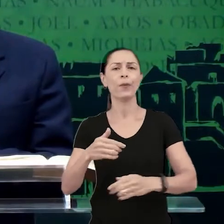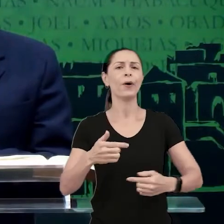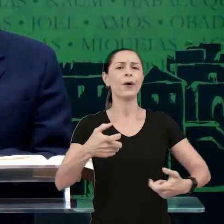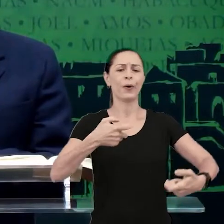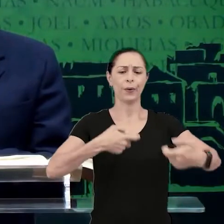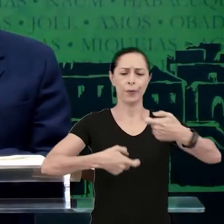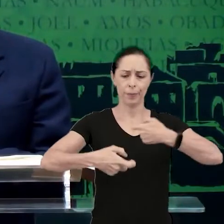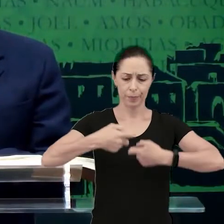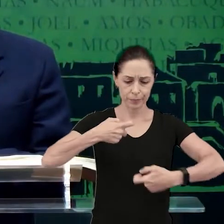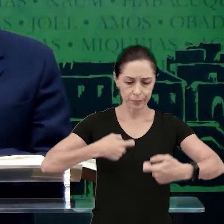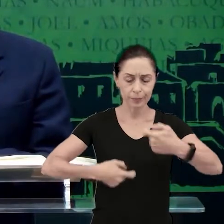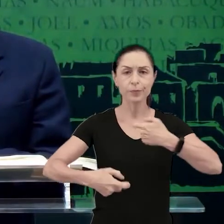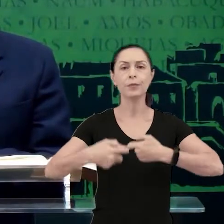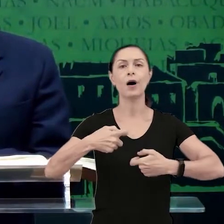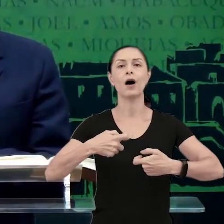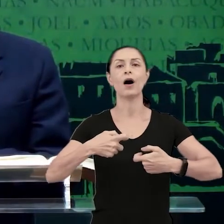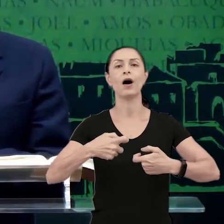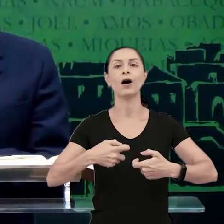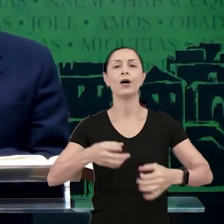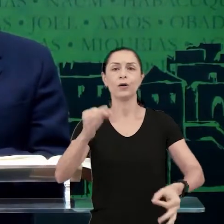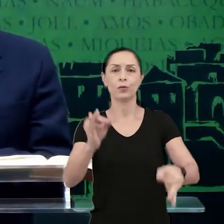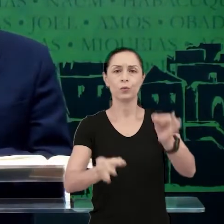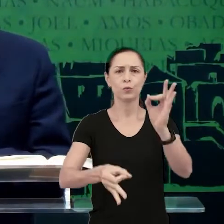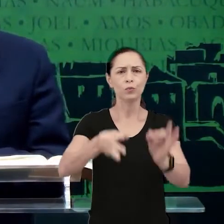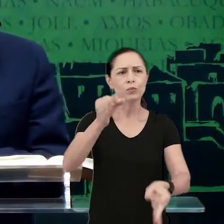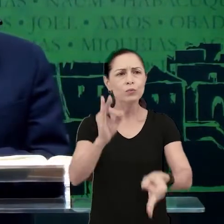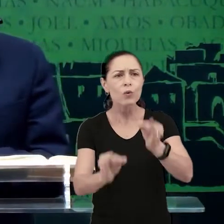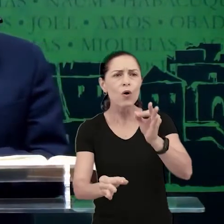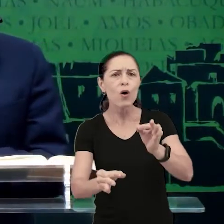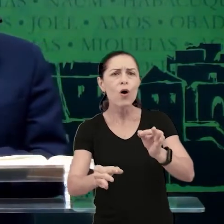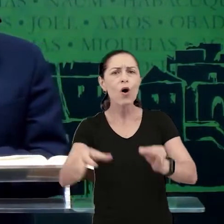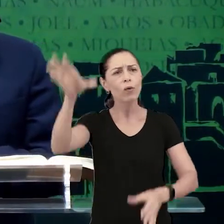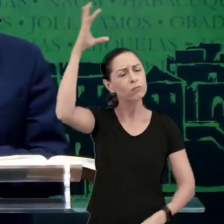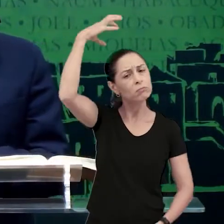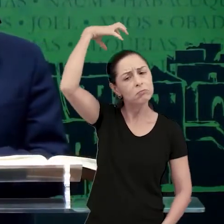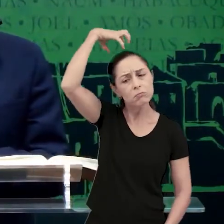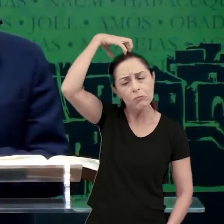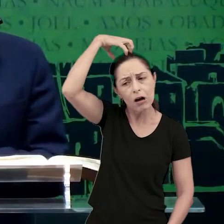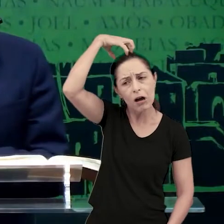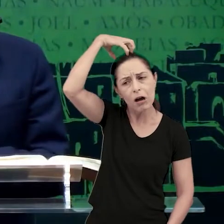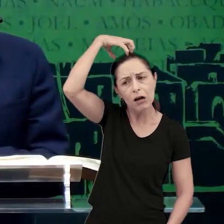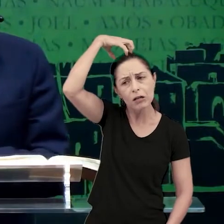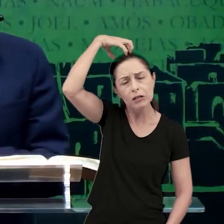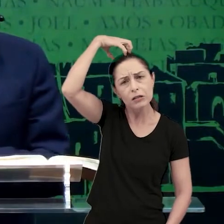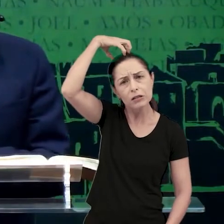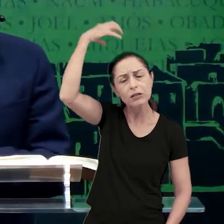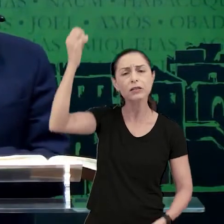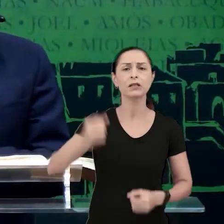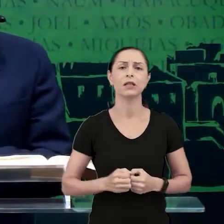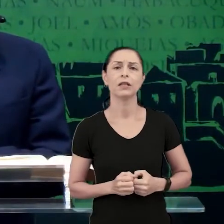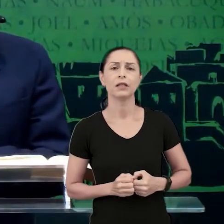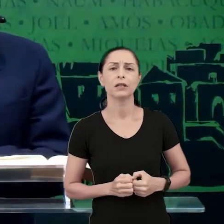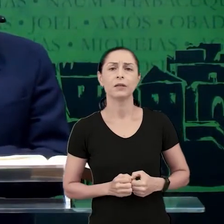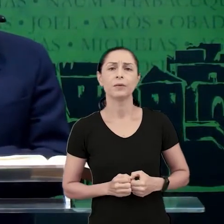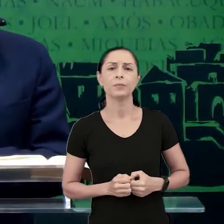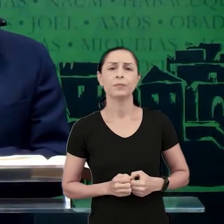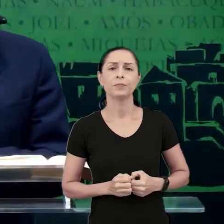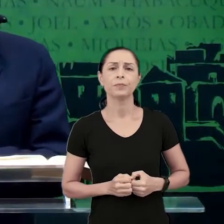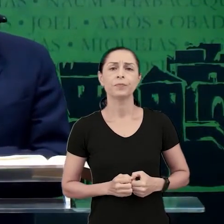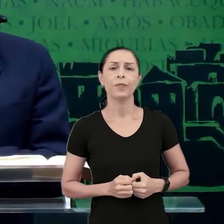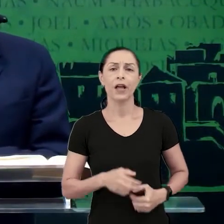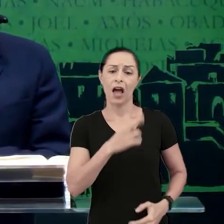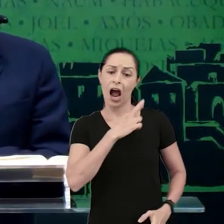comércio, nas cortes, no palácio, nas transações comerciais,